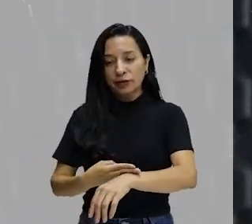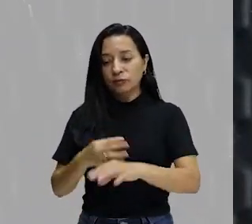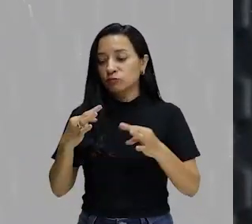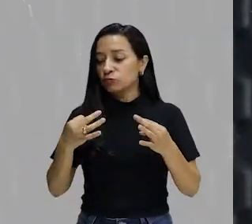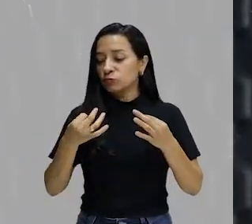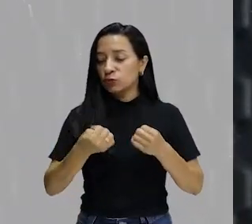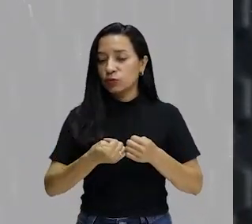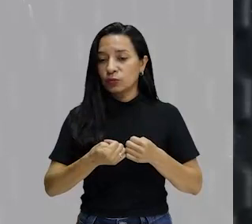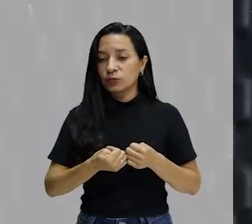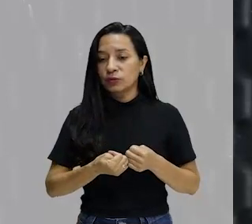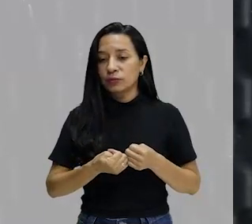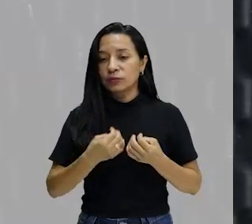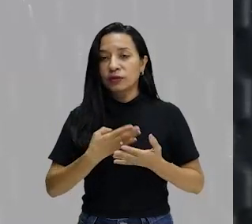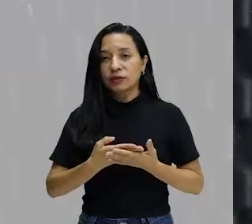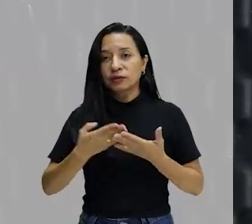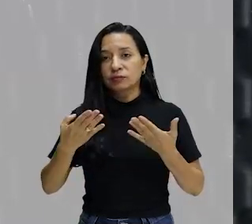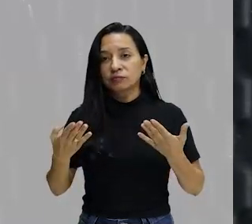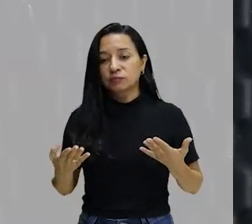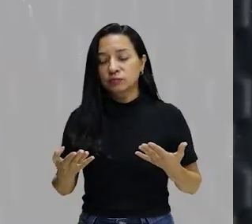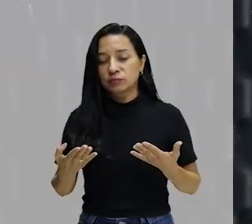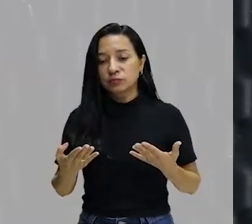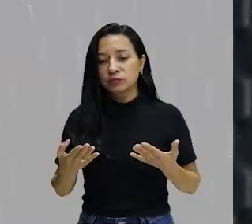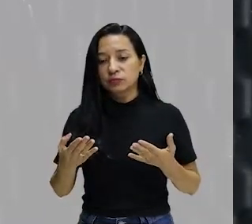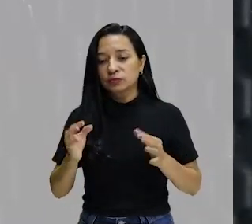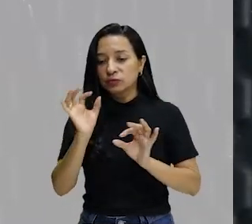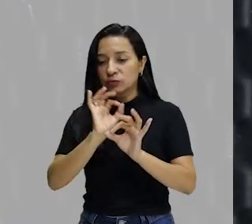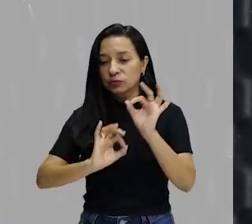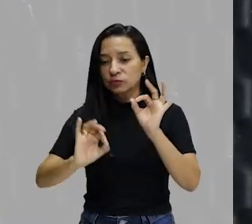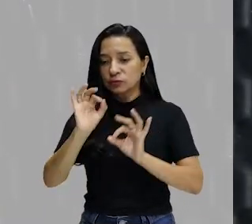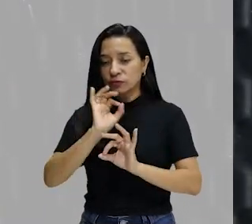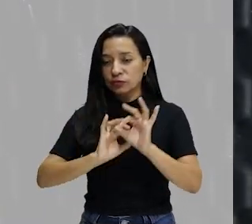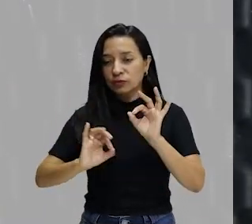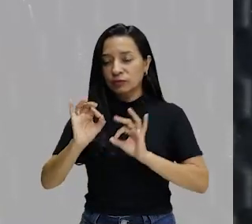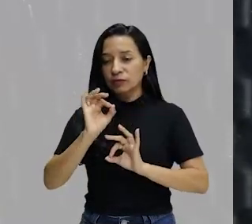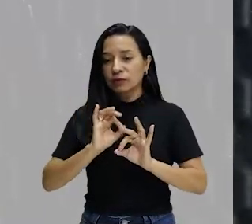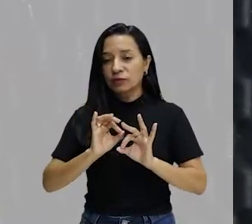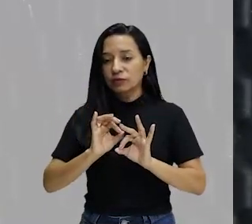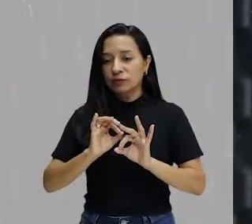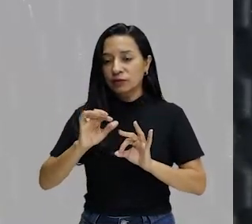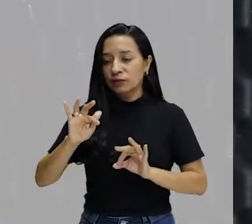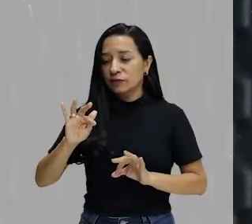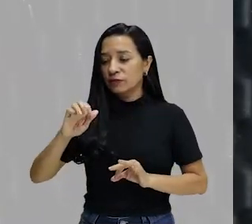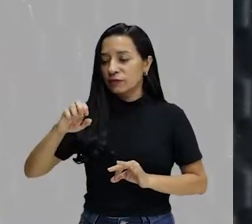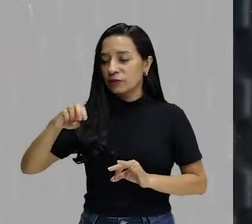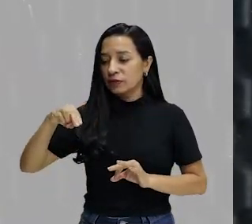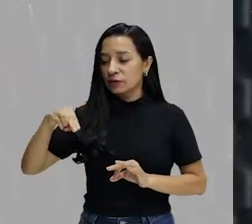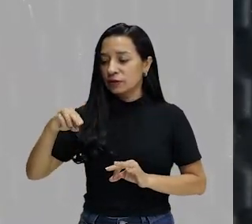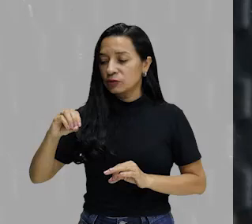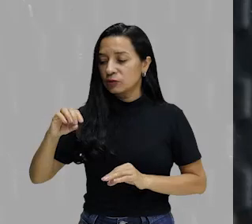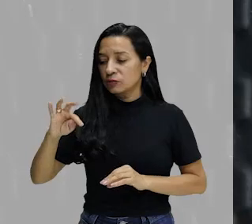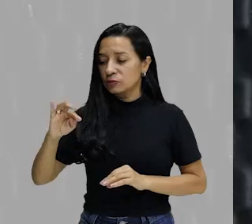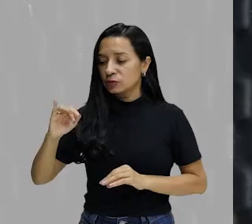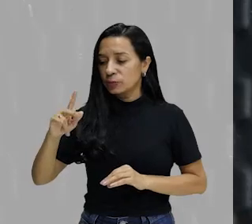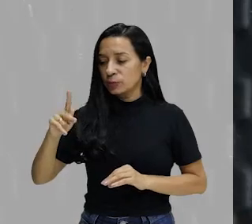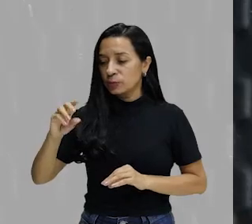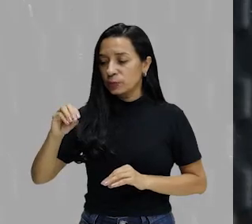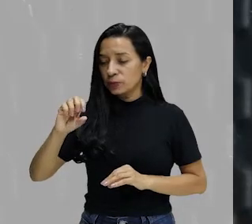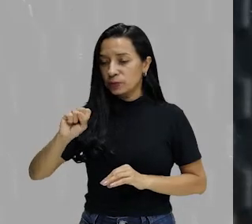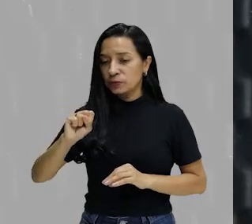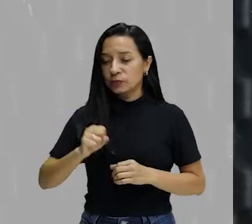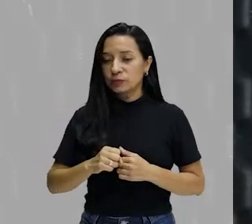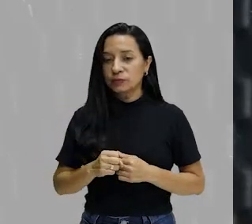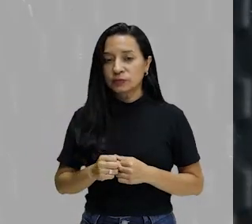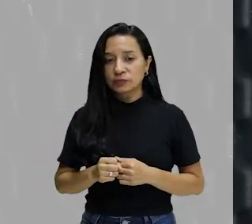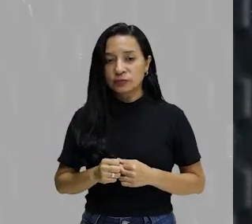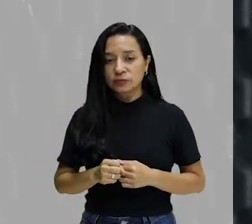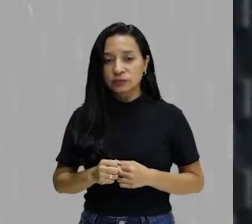totalmente. Então, é assim que se forma esses fenótipos, né? É assim que esses genes, esses alelos se